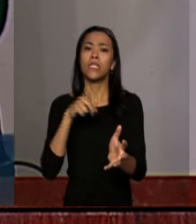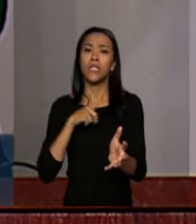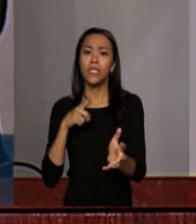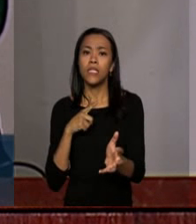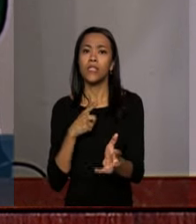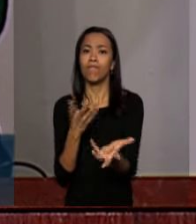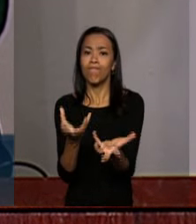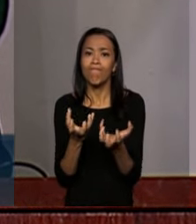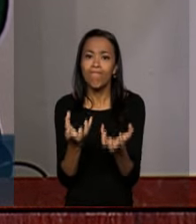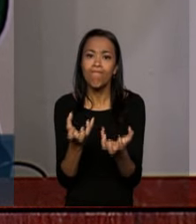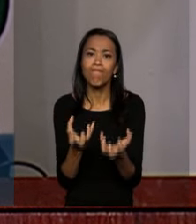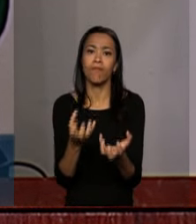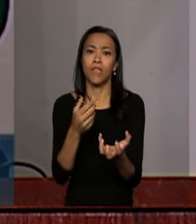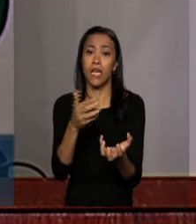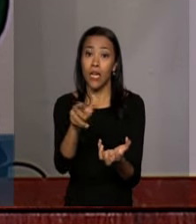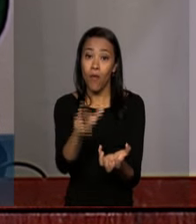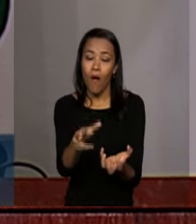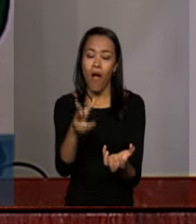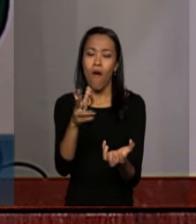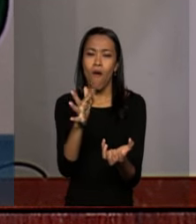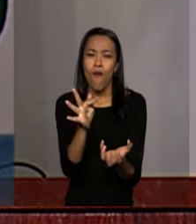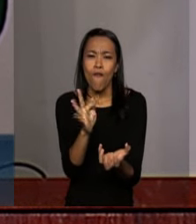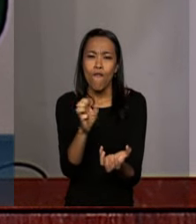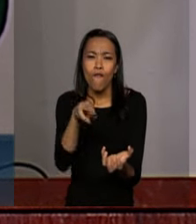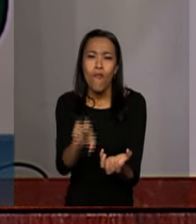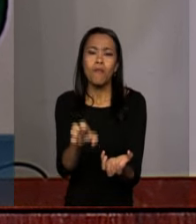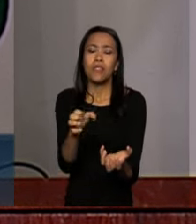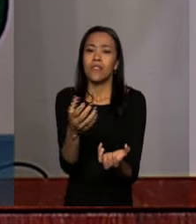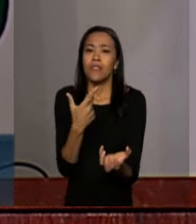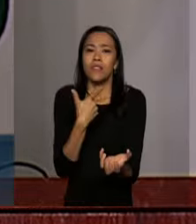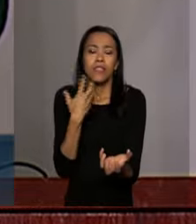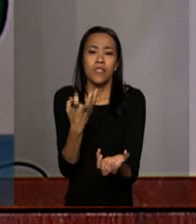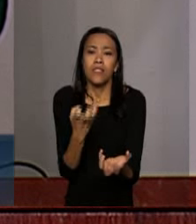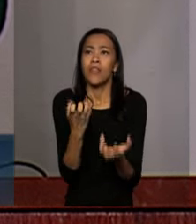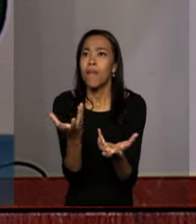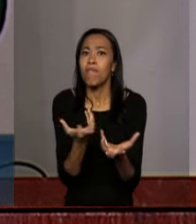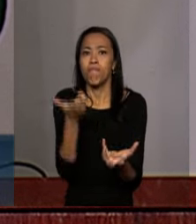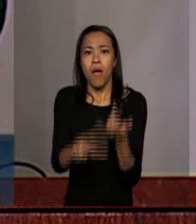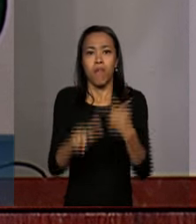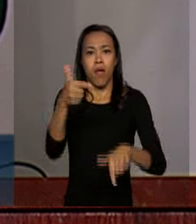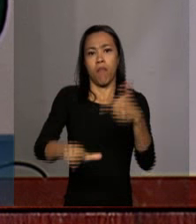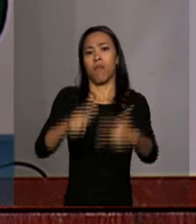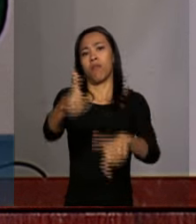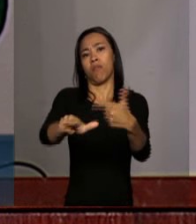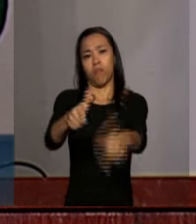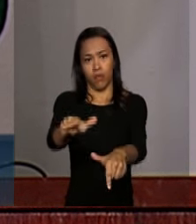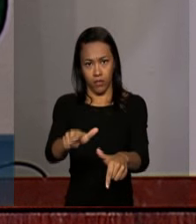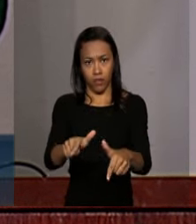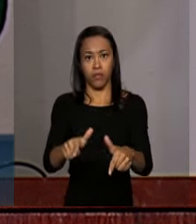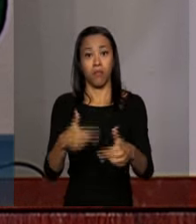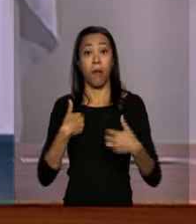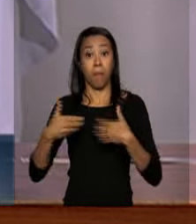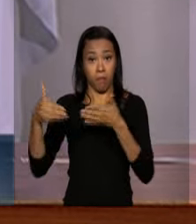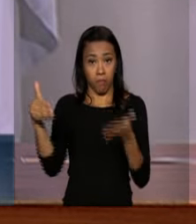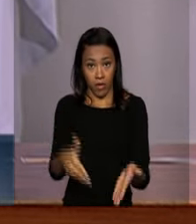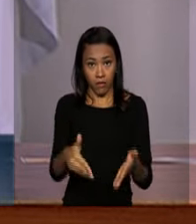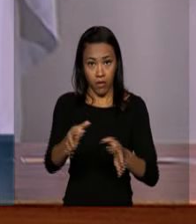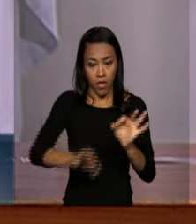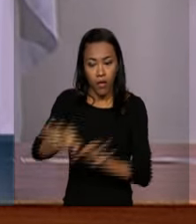fome e sede de almejar no futuro a possibilidade de participar ativamente de sua